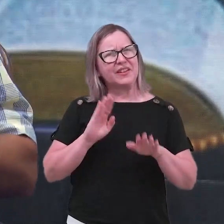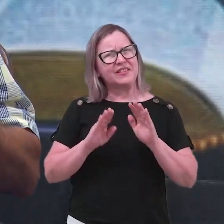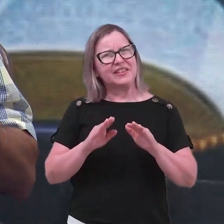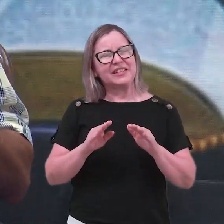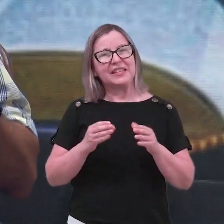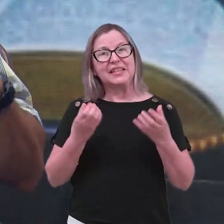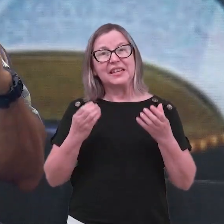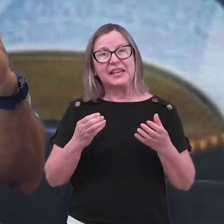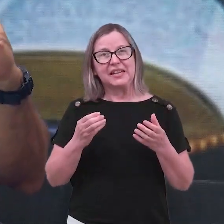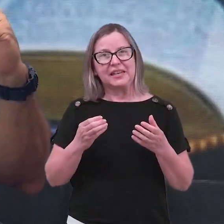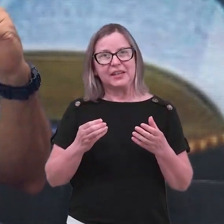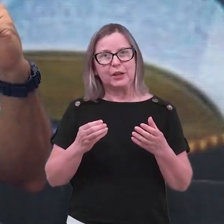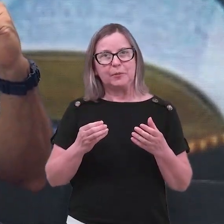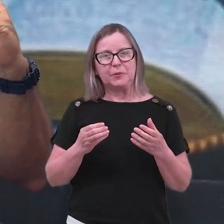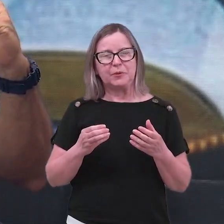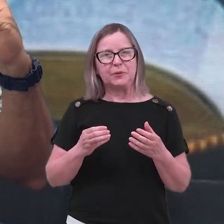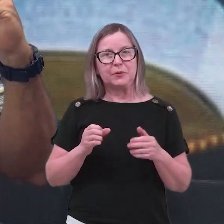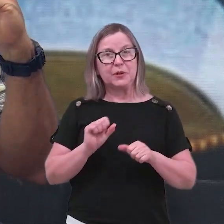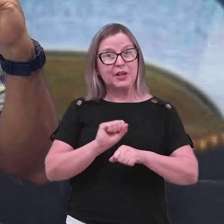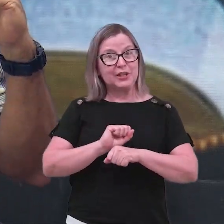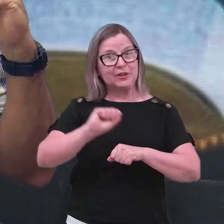tentamos resolver, pastor Eric,